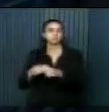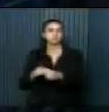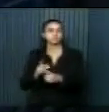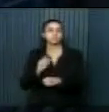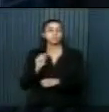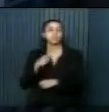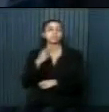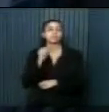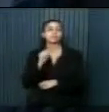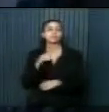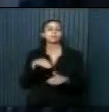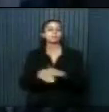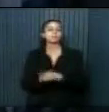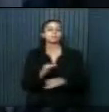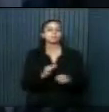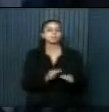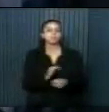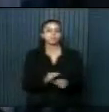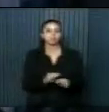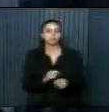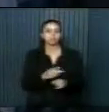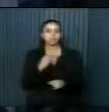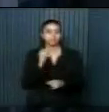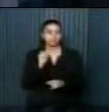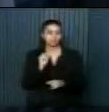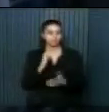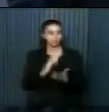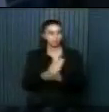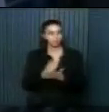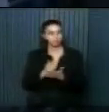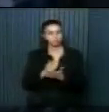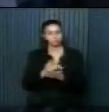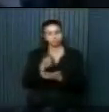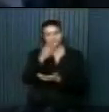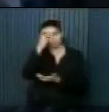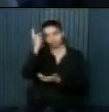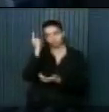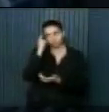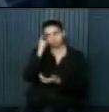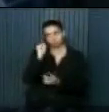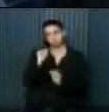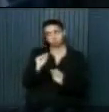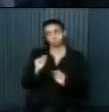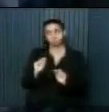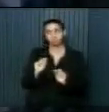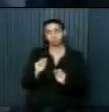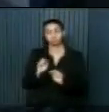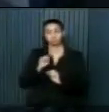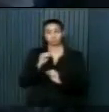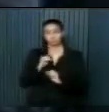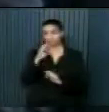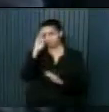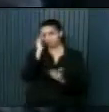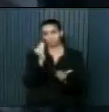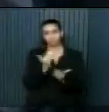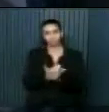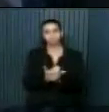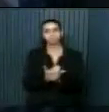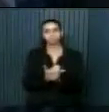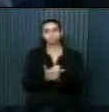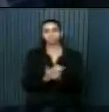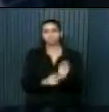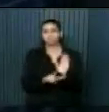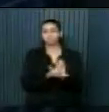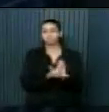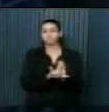depósitos judiciais, a gente sabe que alguns ainda pensam, de certa maneira, caso não cumpra o estabelecido na